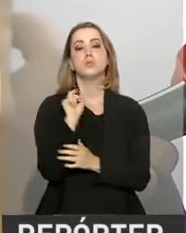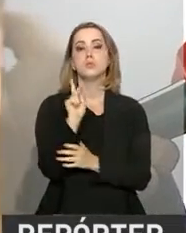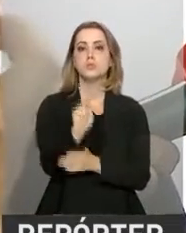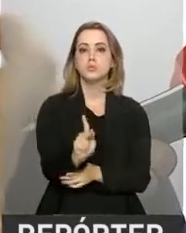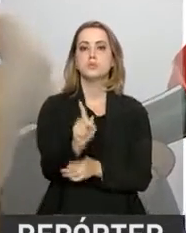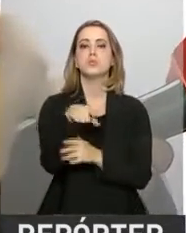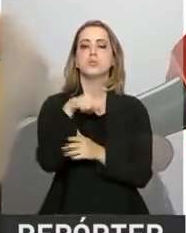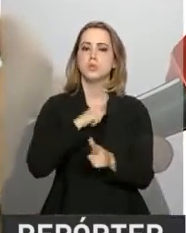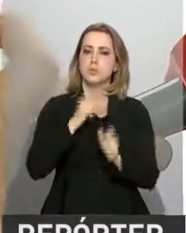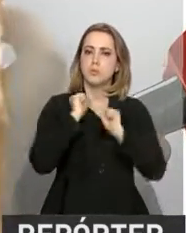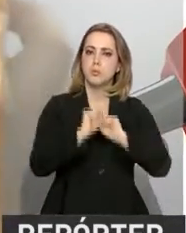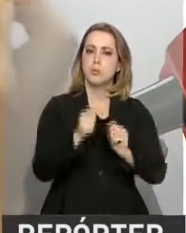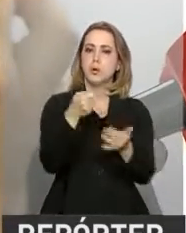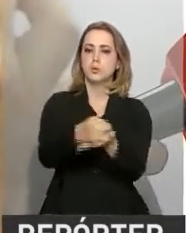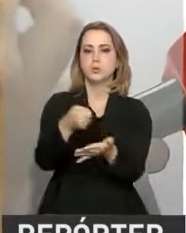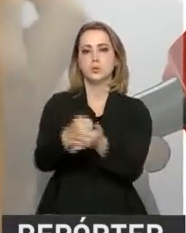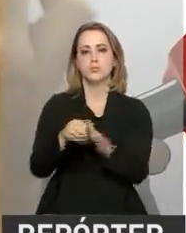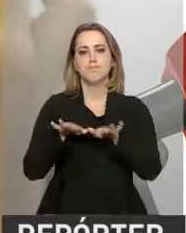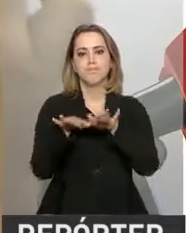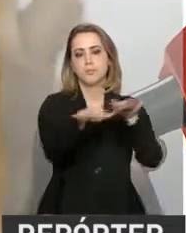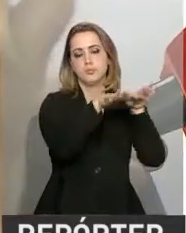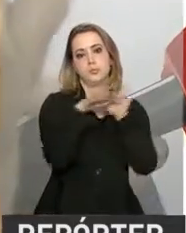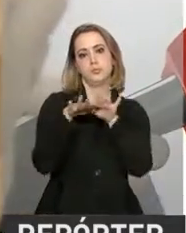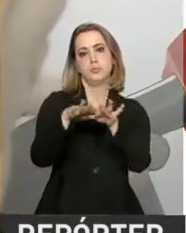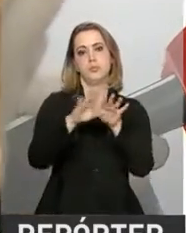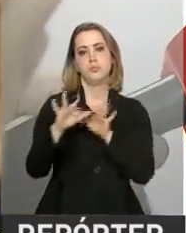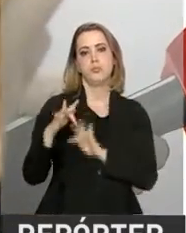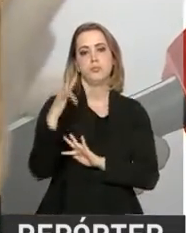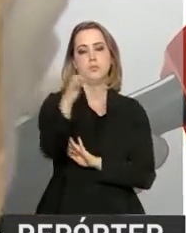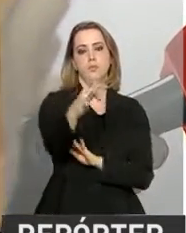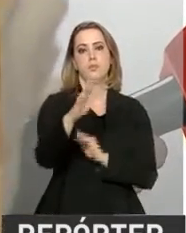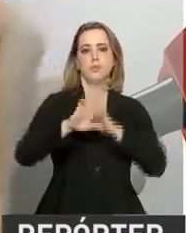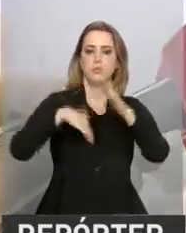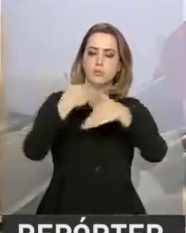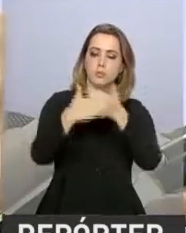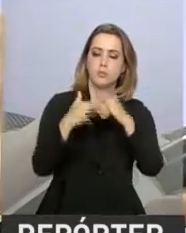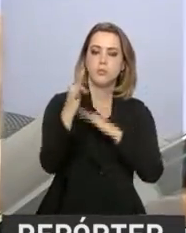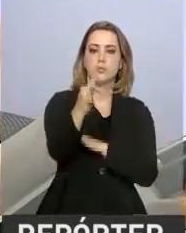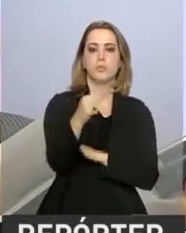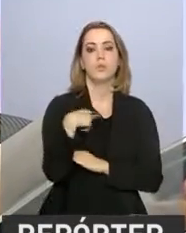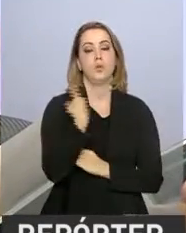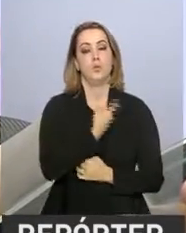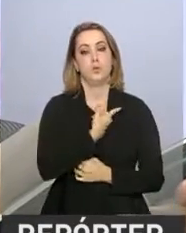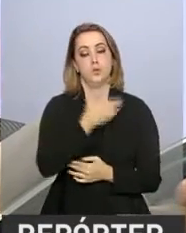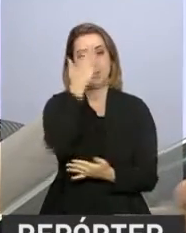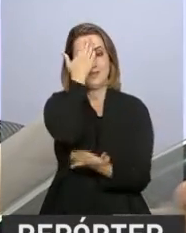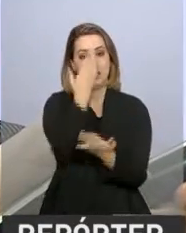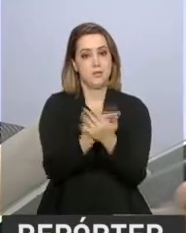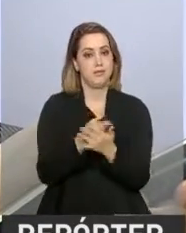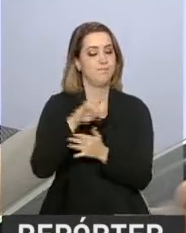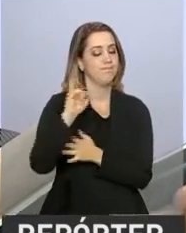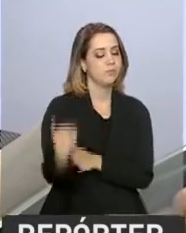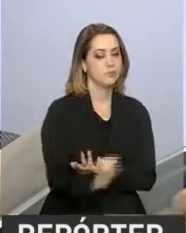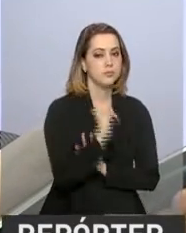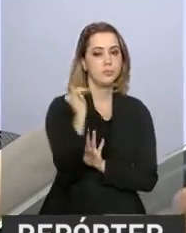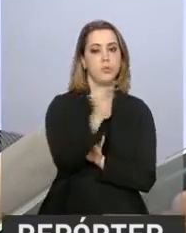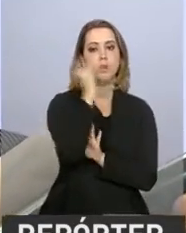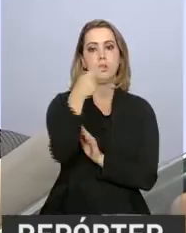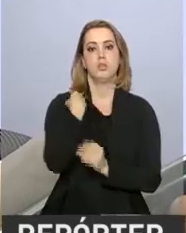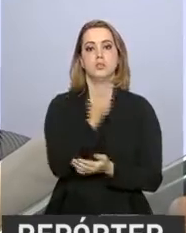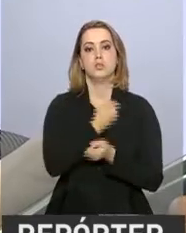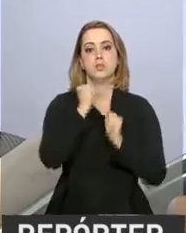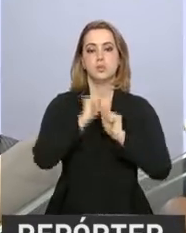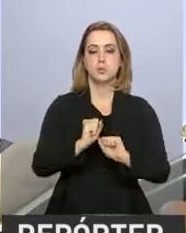previdenciário, solvente, né, e equilibrado para o futuro, para as próximas gerações. Acreditamos ser de extrema importância que possamos,